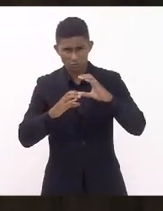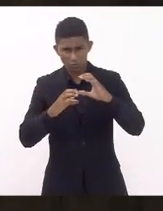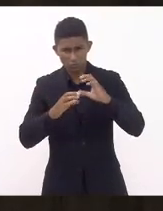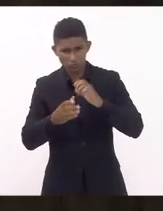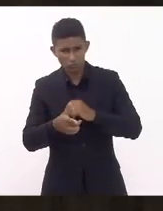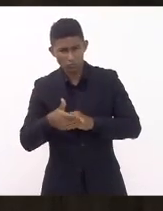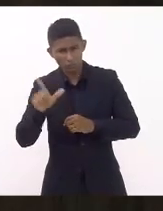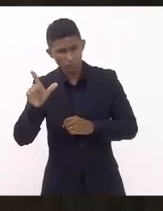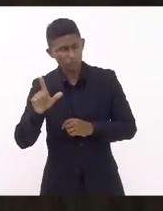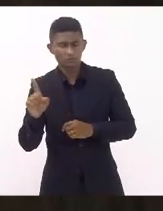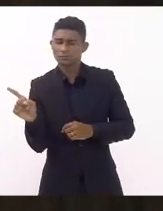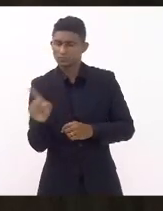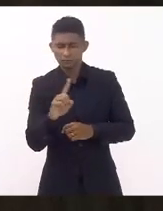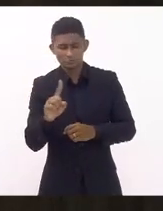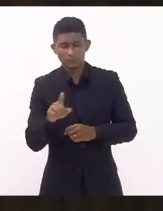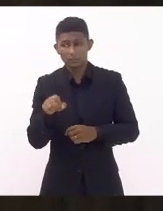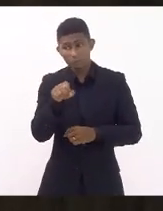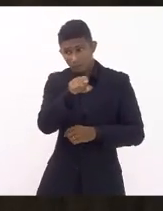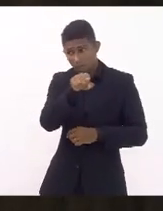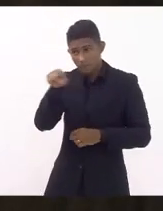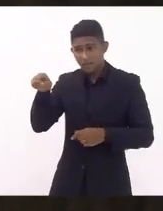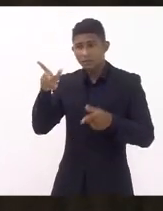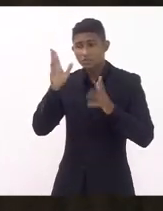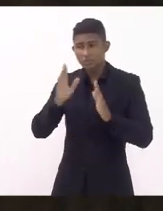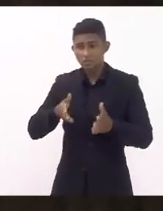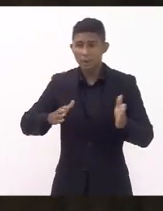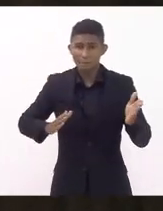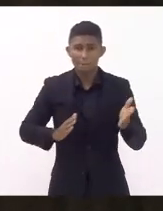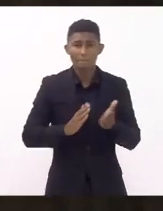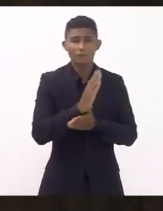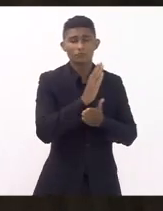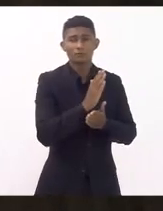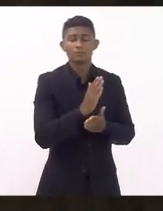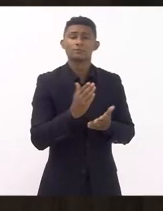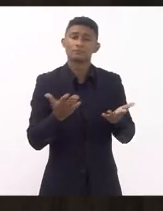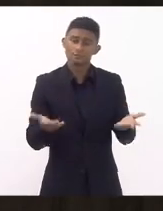houver candidatos aprovados e quando houver